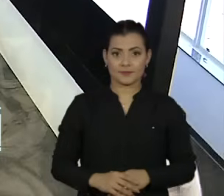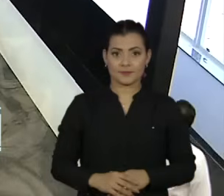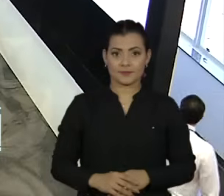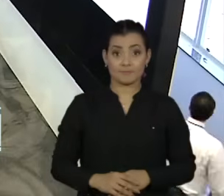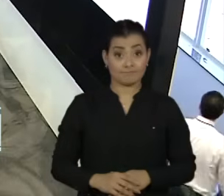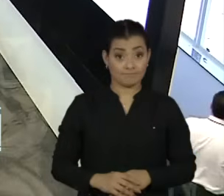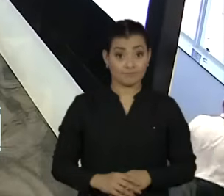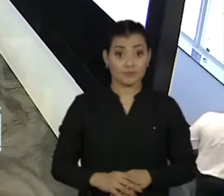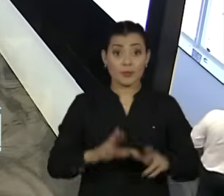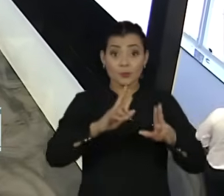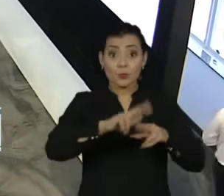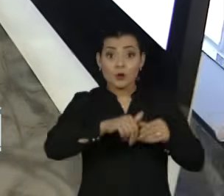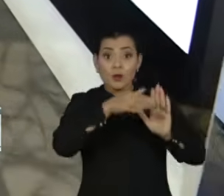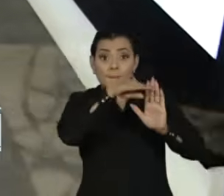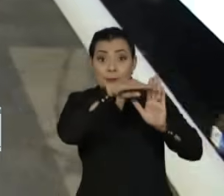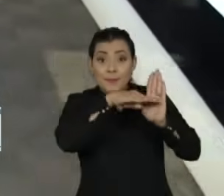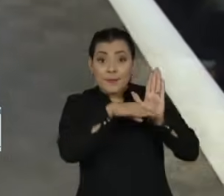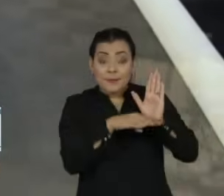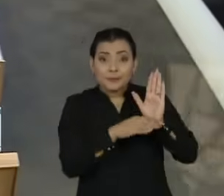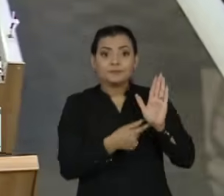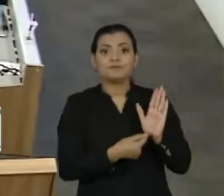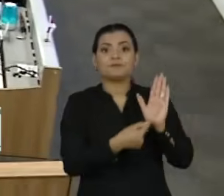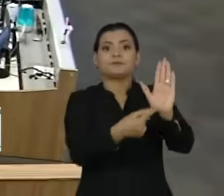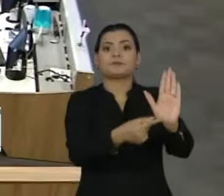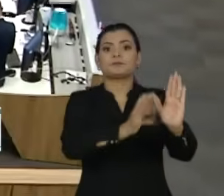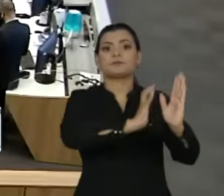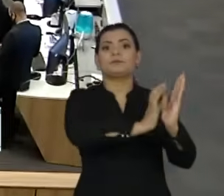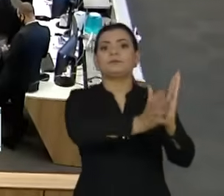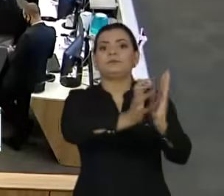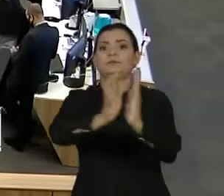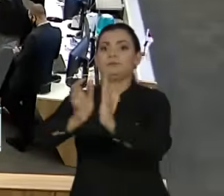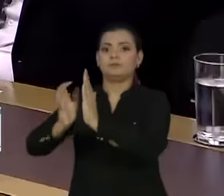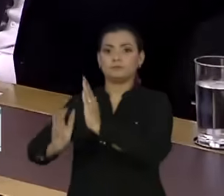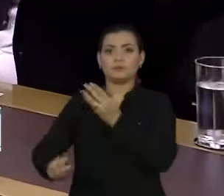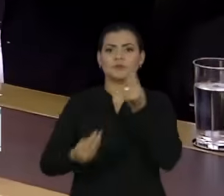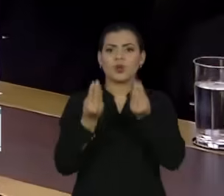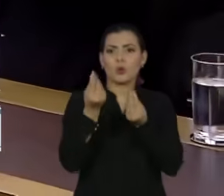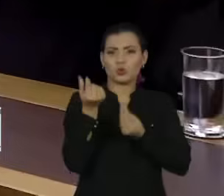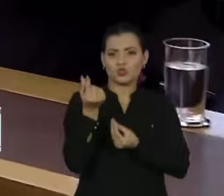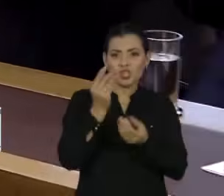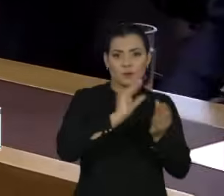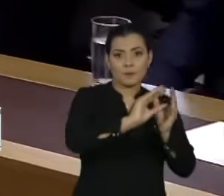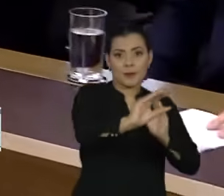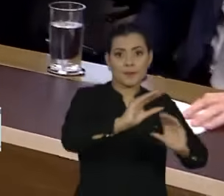A prestação de contas parcial apresentada pelos partidos à Justiça Eleitoral revela que